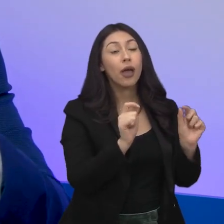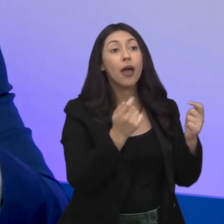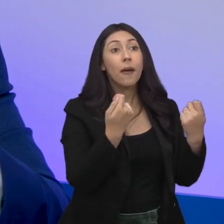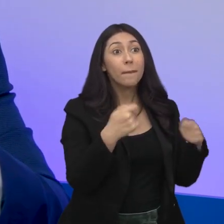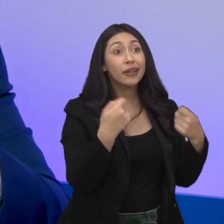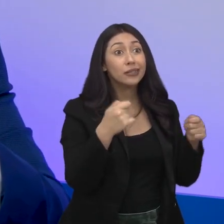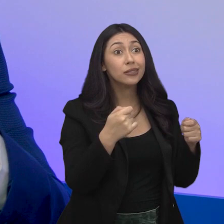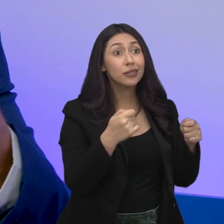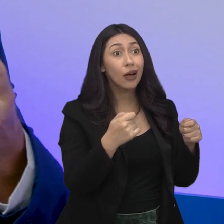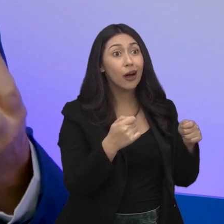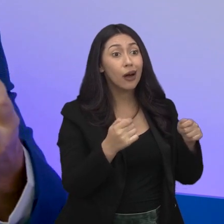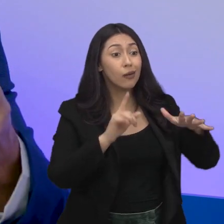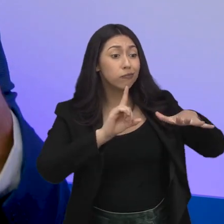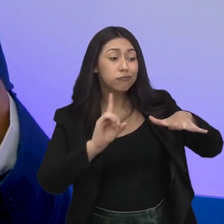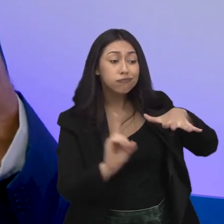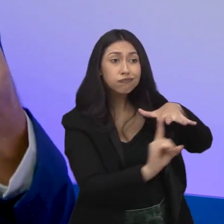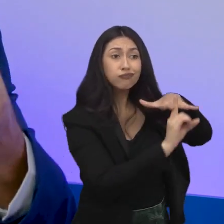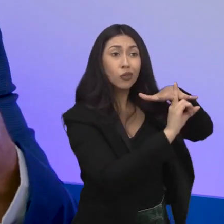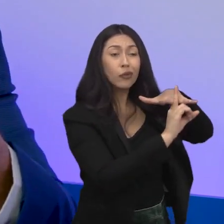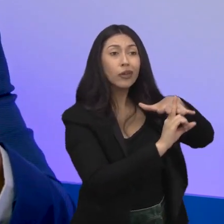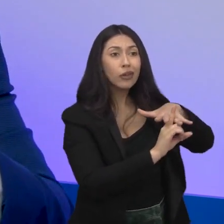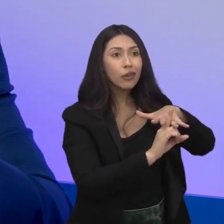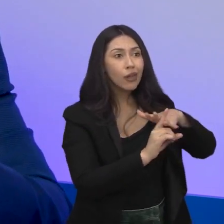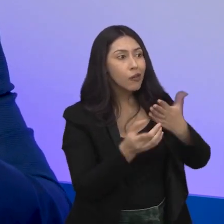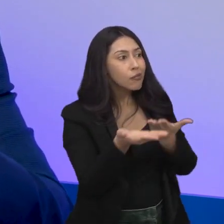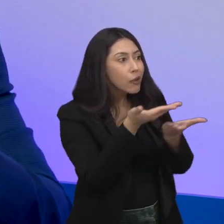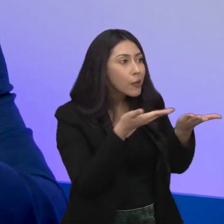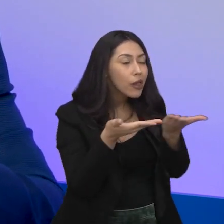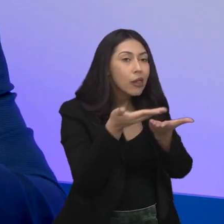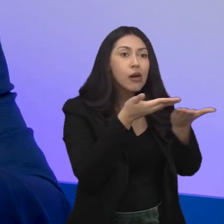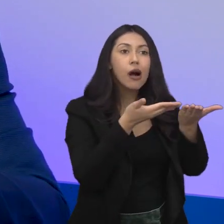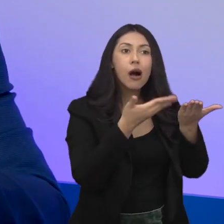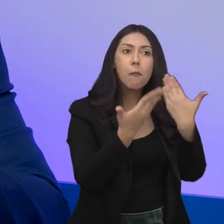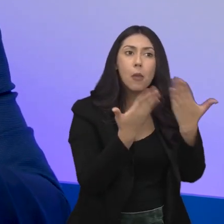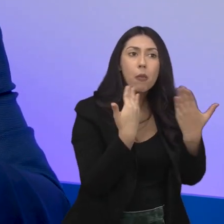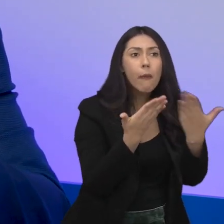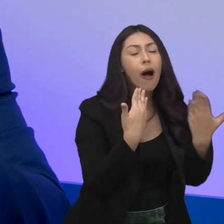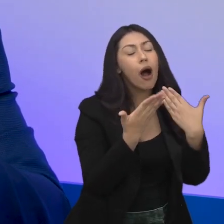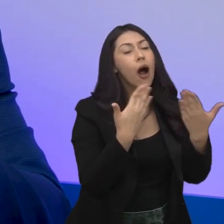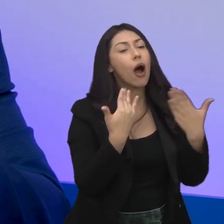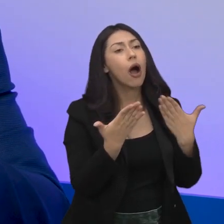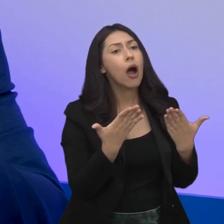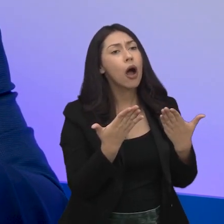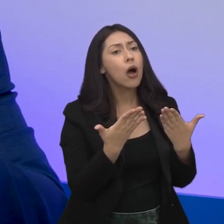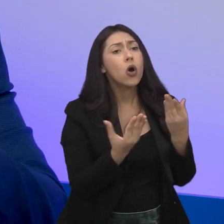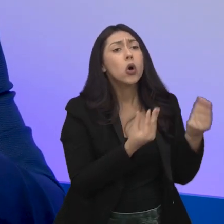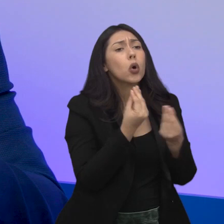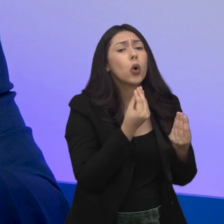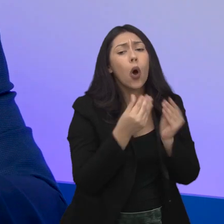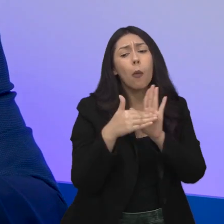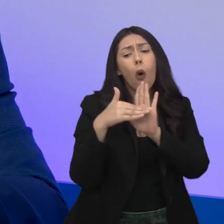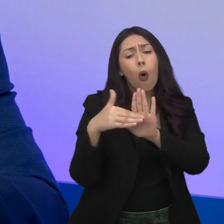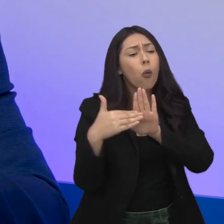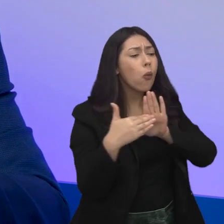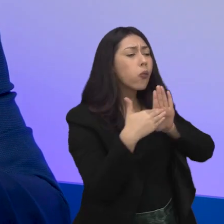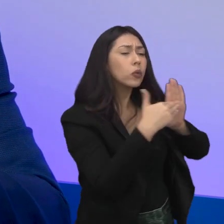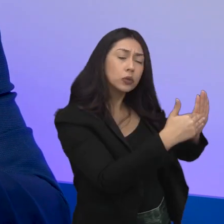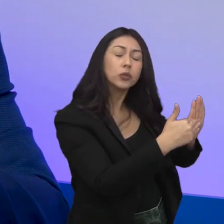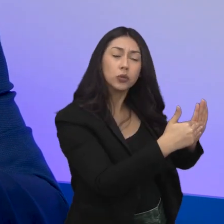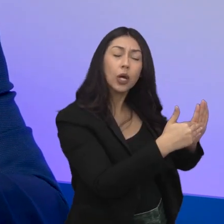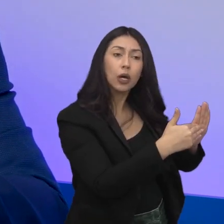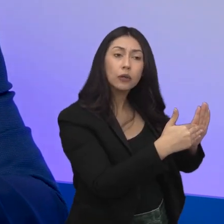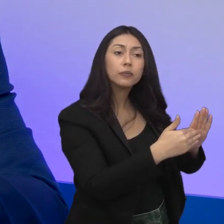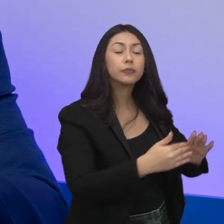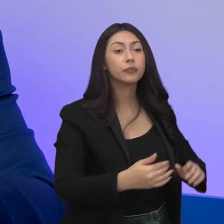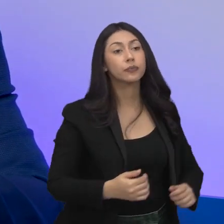da inclusão. Ou seja, fazer a inclusão, a mediação, conversar, ver o que um pode estar auxiliando o outro